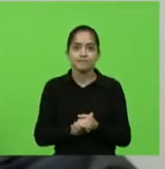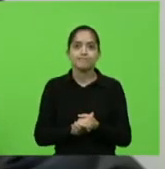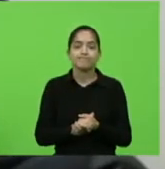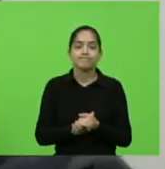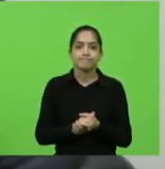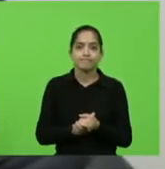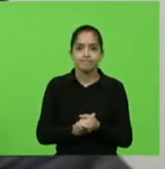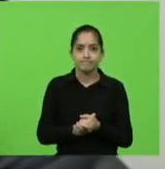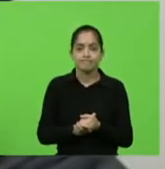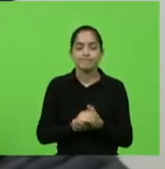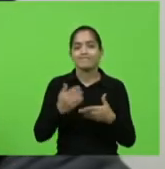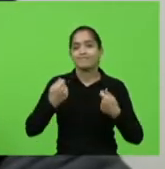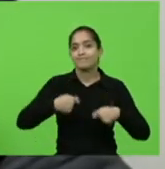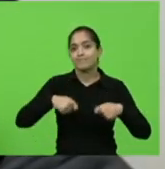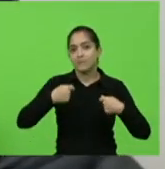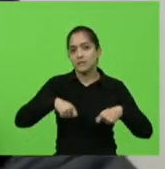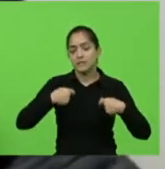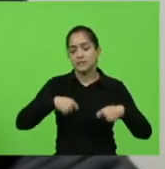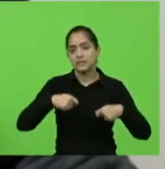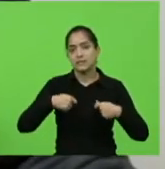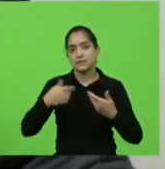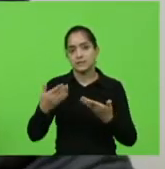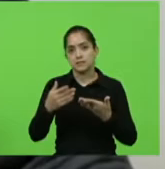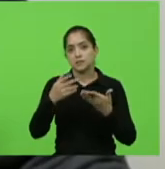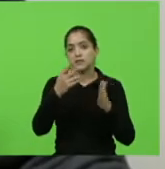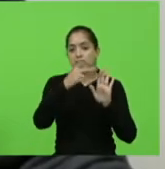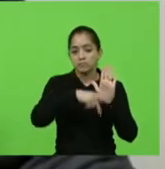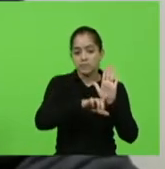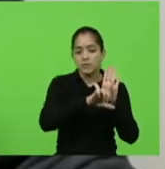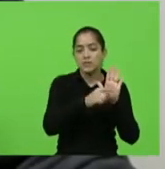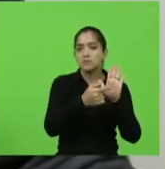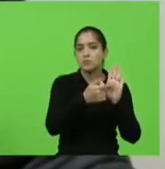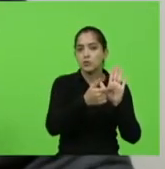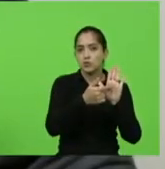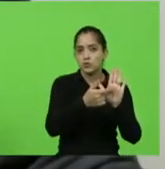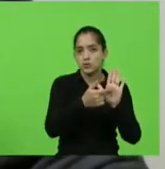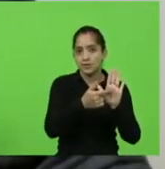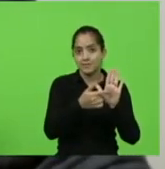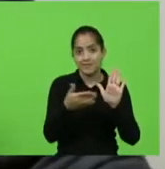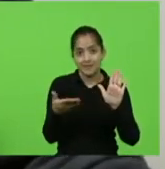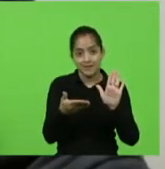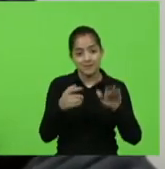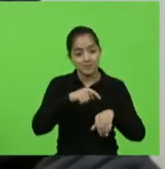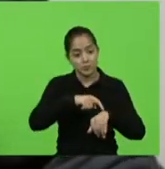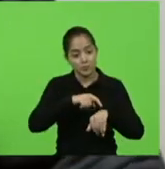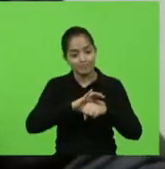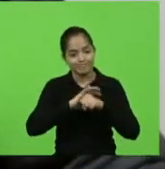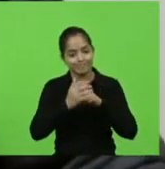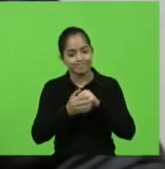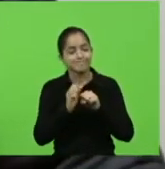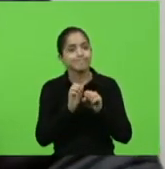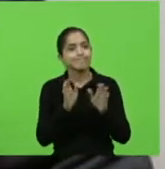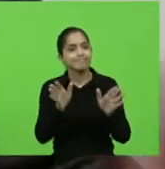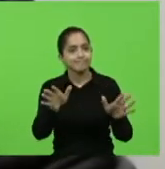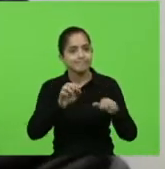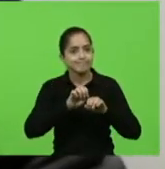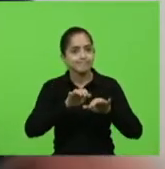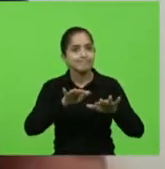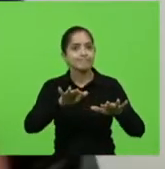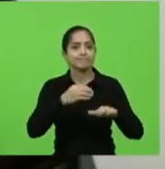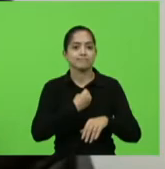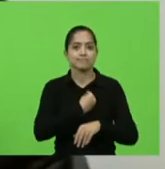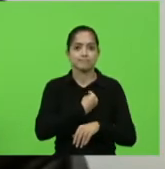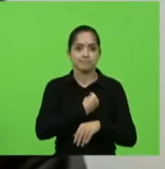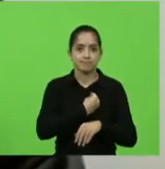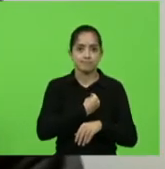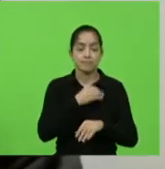gritante necessidade deste projeto de lei neste momento de pandemia que nós estamos vivendo. E o